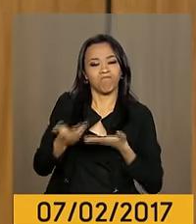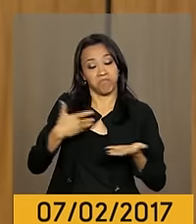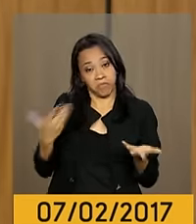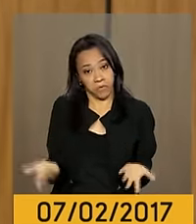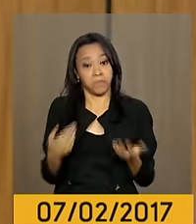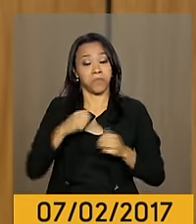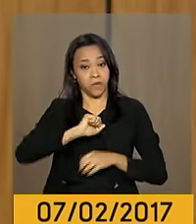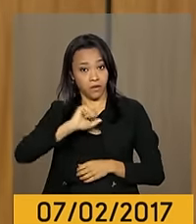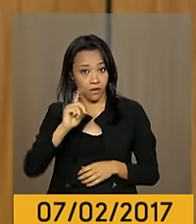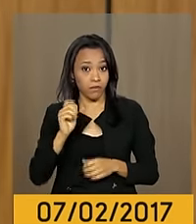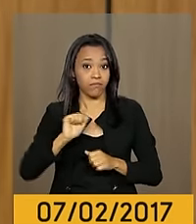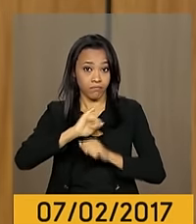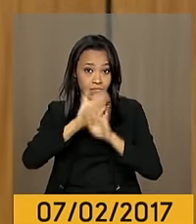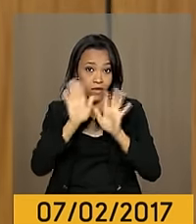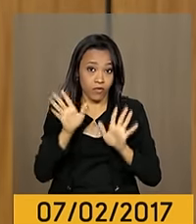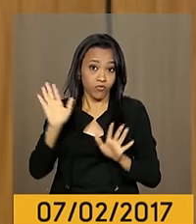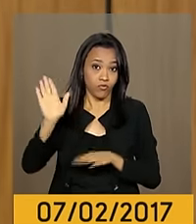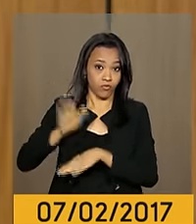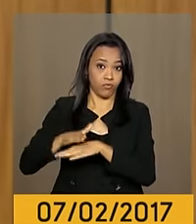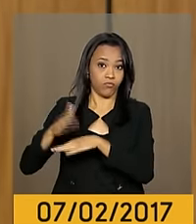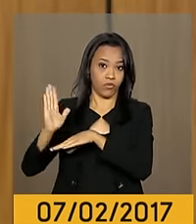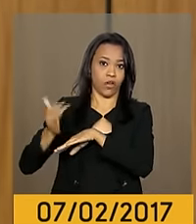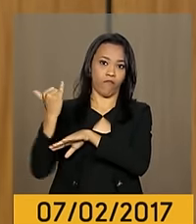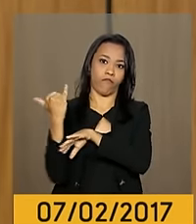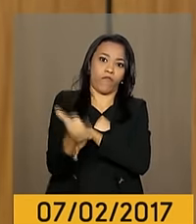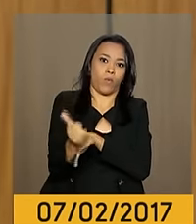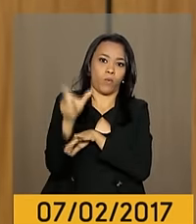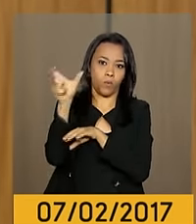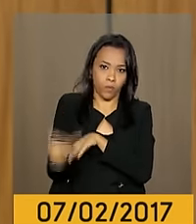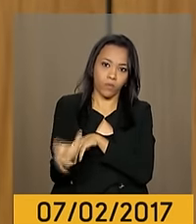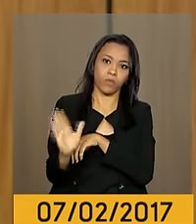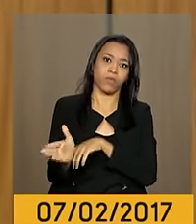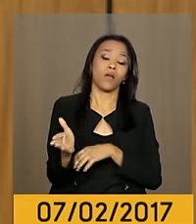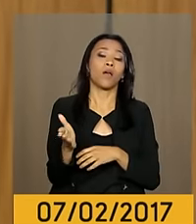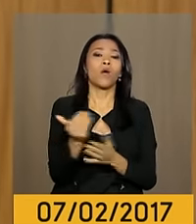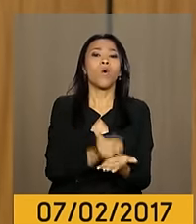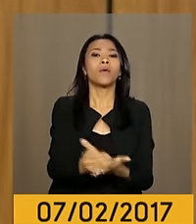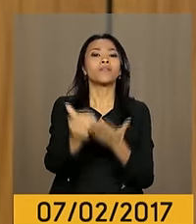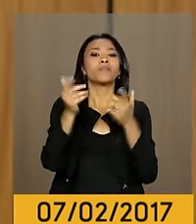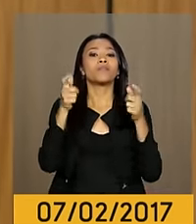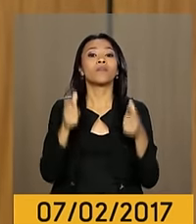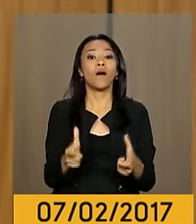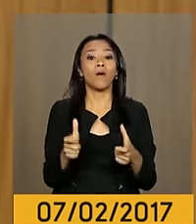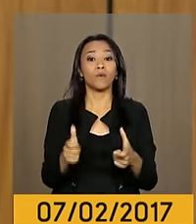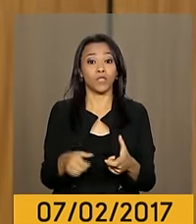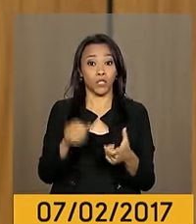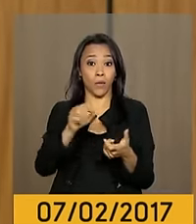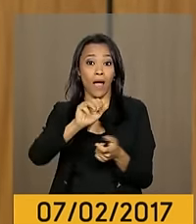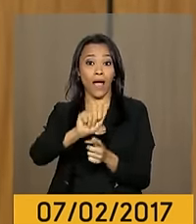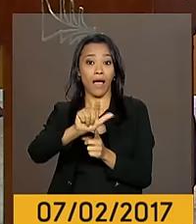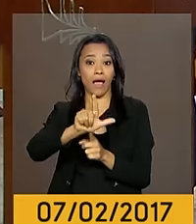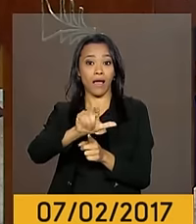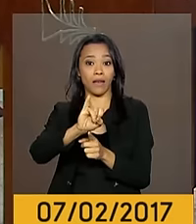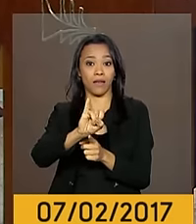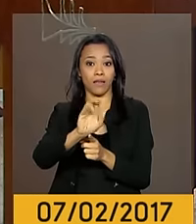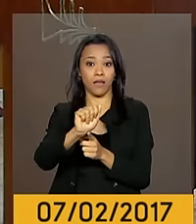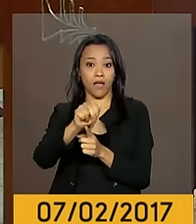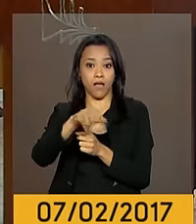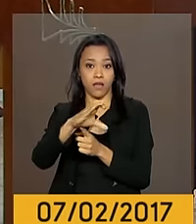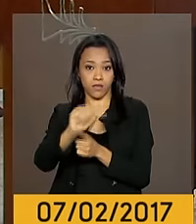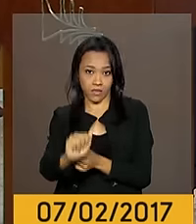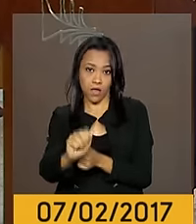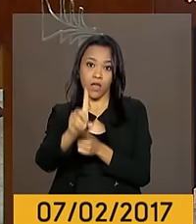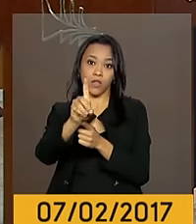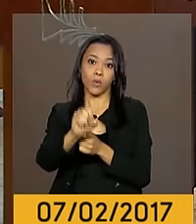claramente também de acordo com que o senhor disse começando com a região com a aliança do pacífico que abre